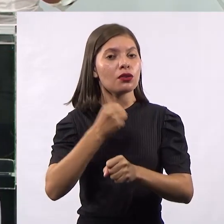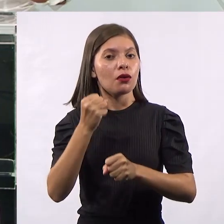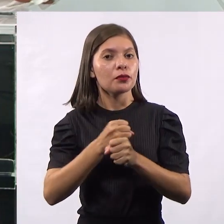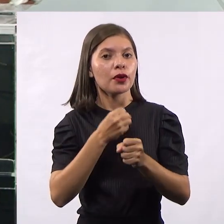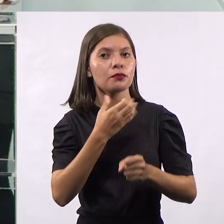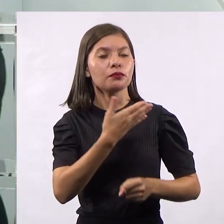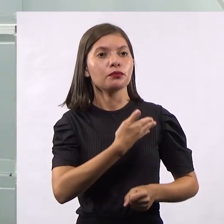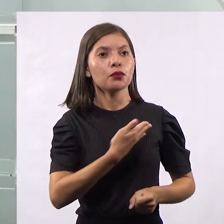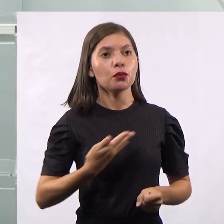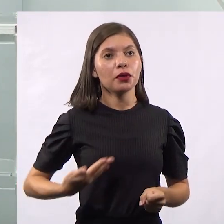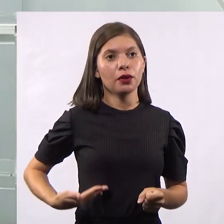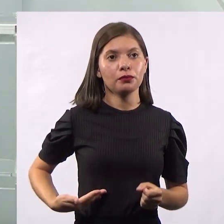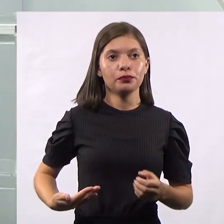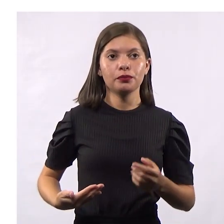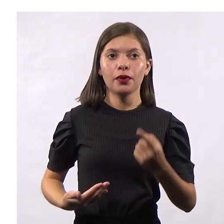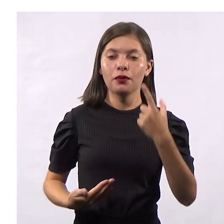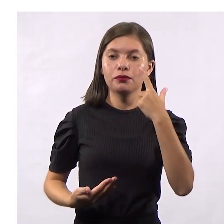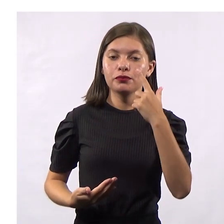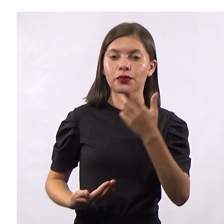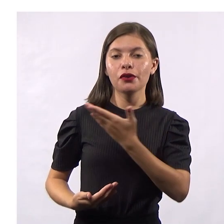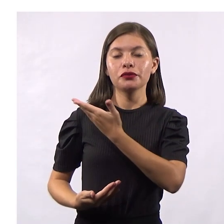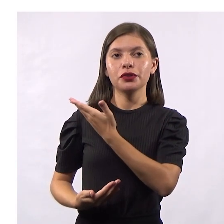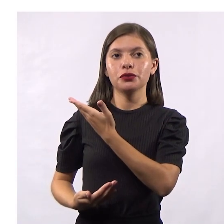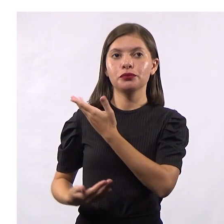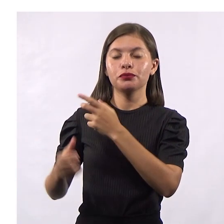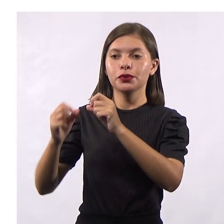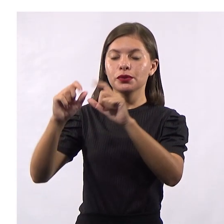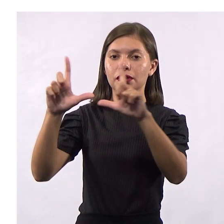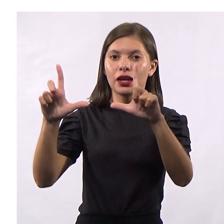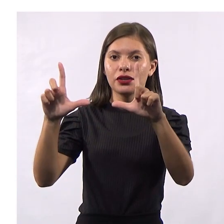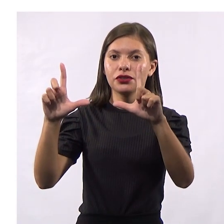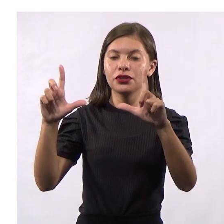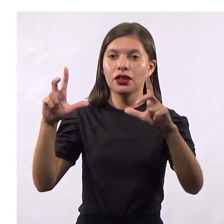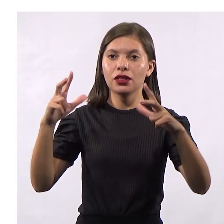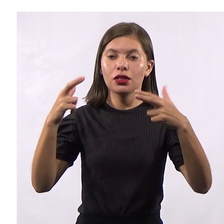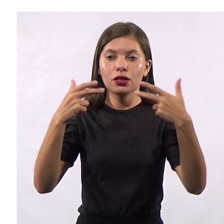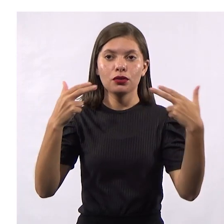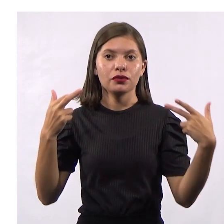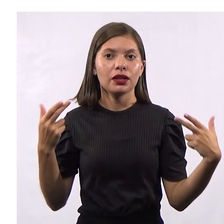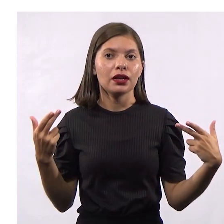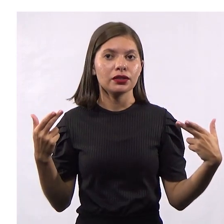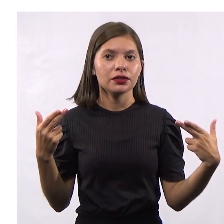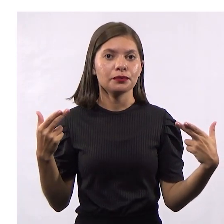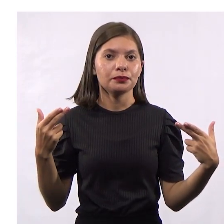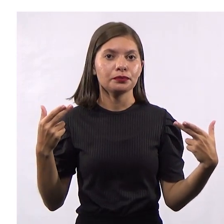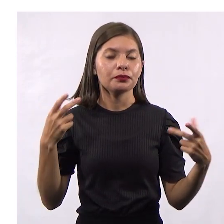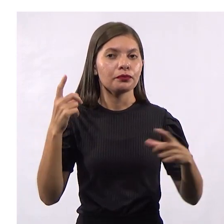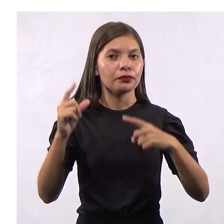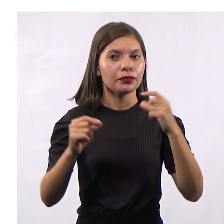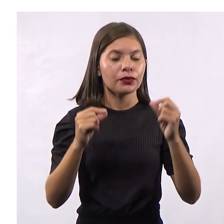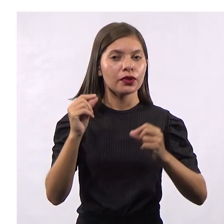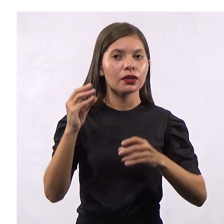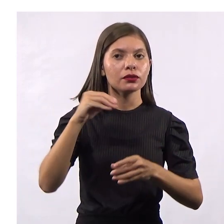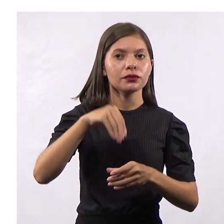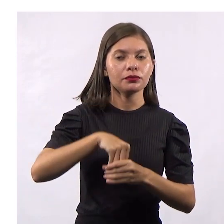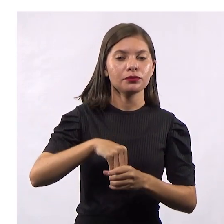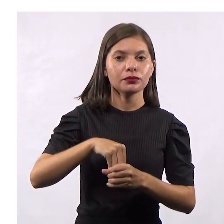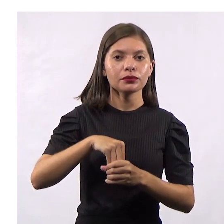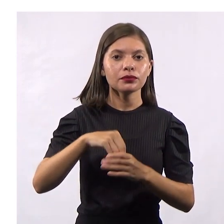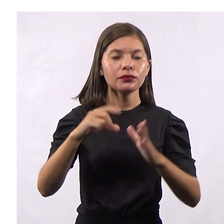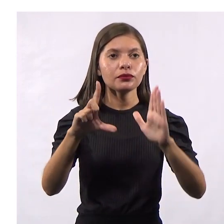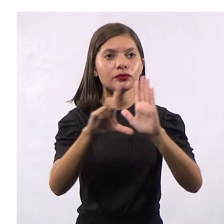Então, vejam, aqui no slide, algumas novidades que foram trazidas e estão elencadas